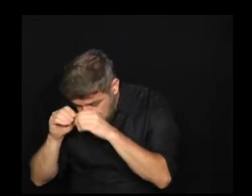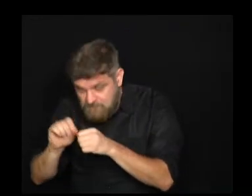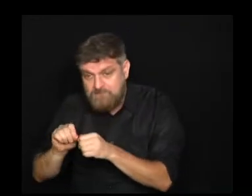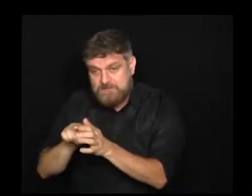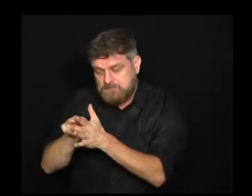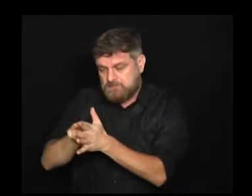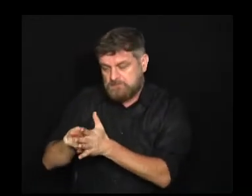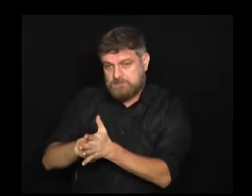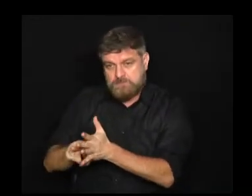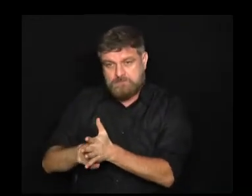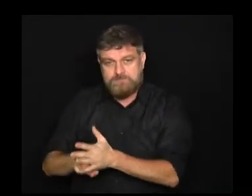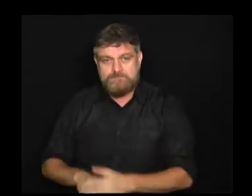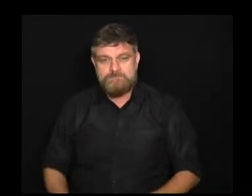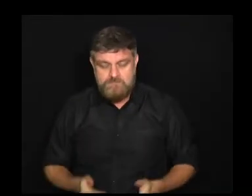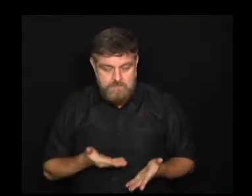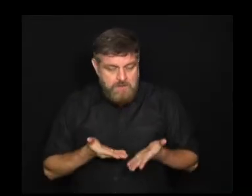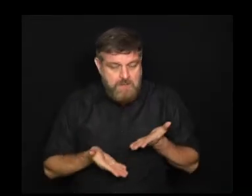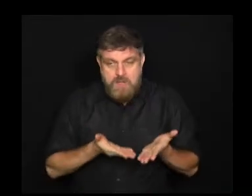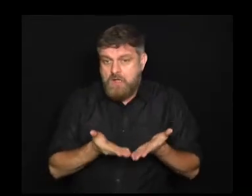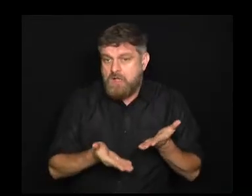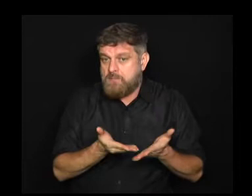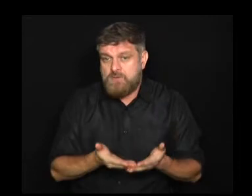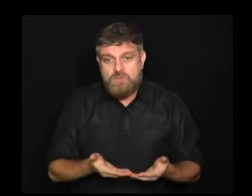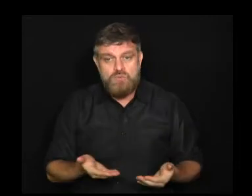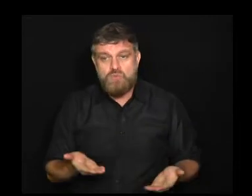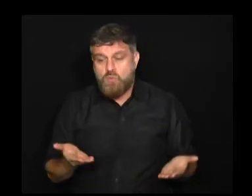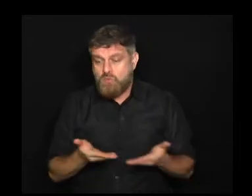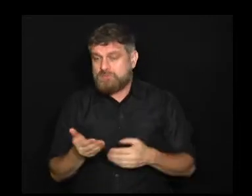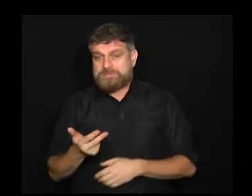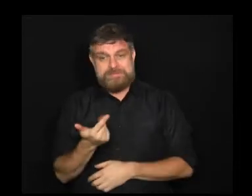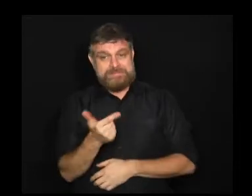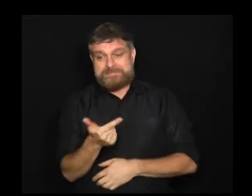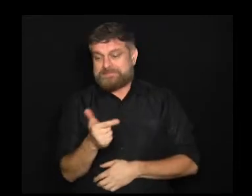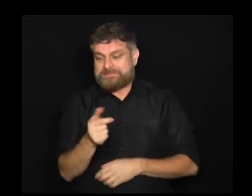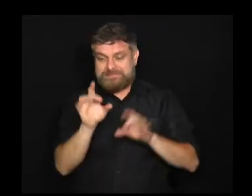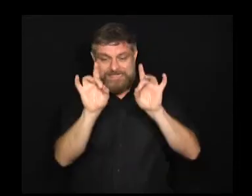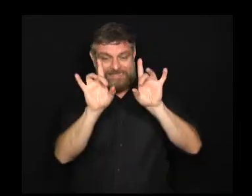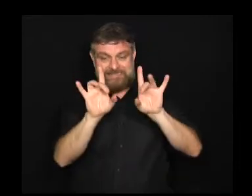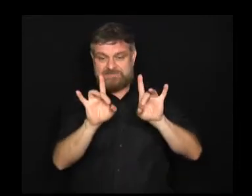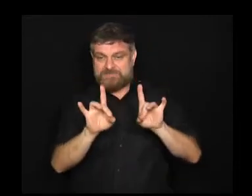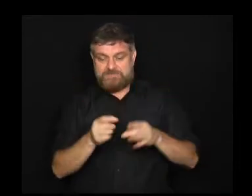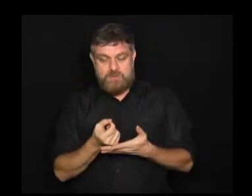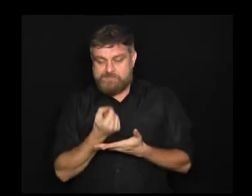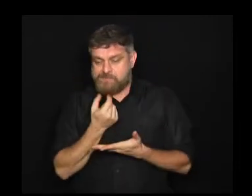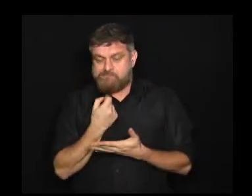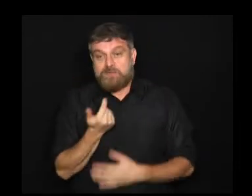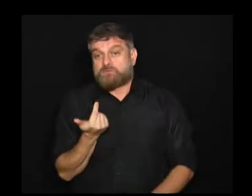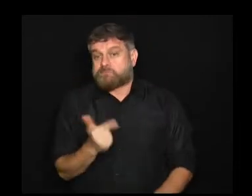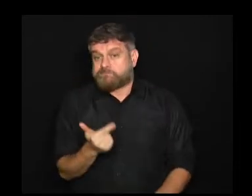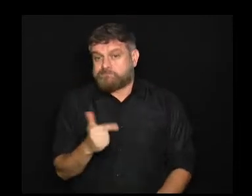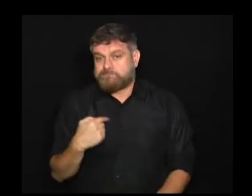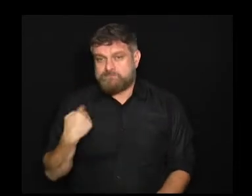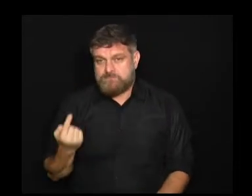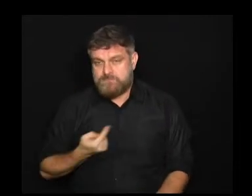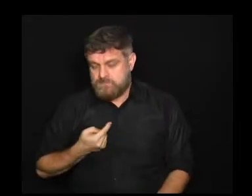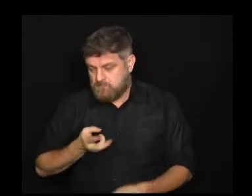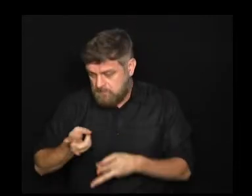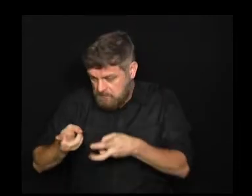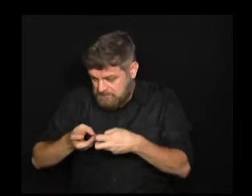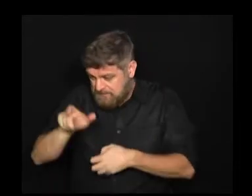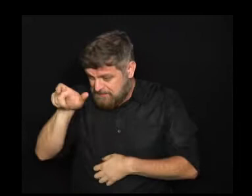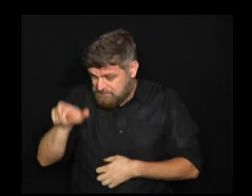O tratamento ainda hoje é de suporte, não tem tratamento específico, então a gente vai dar sintomáticos